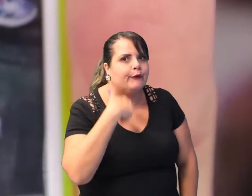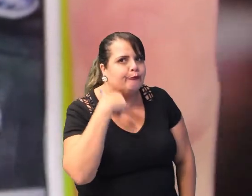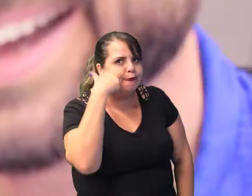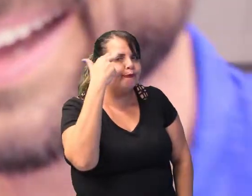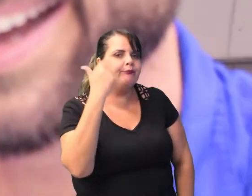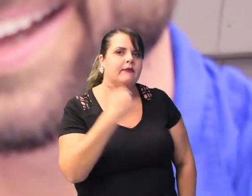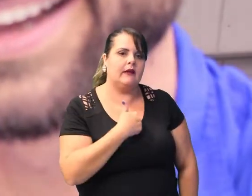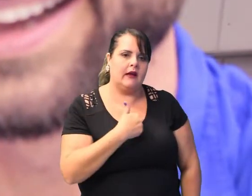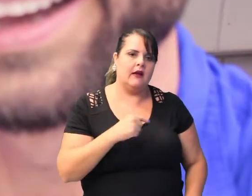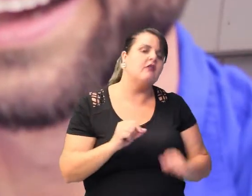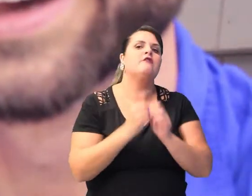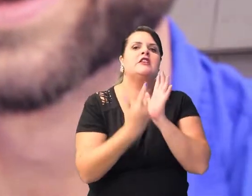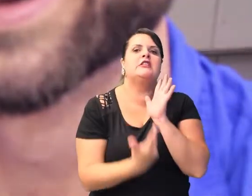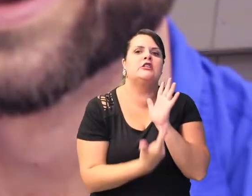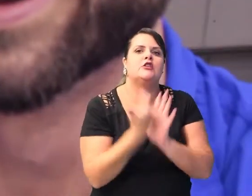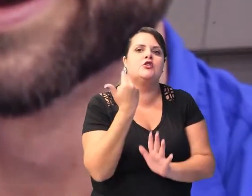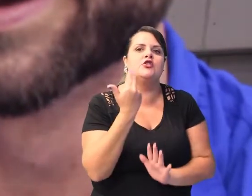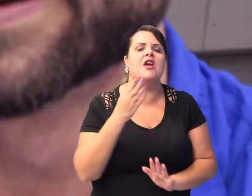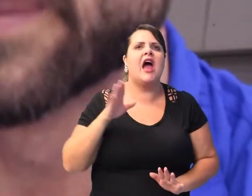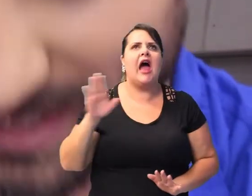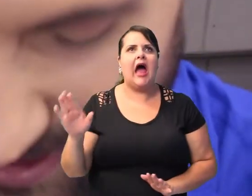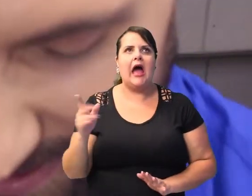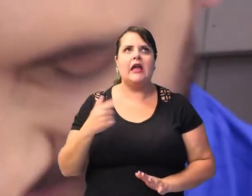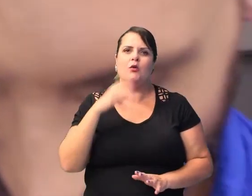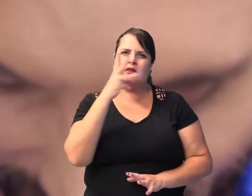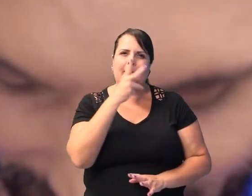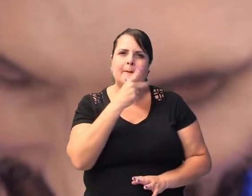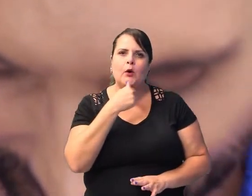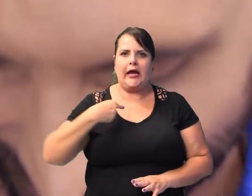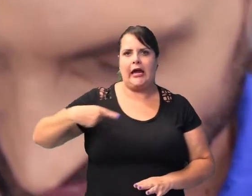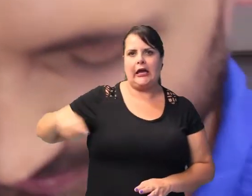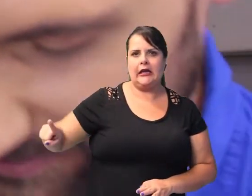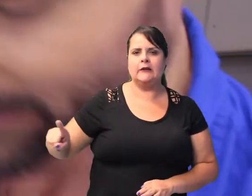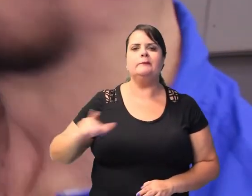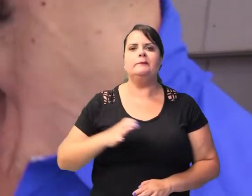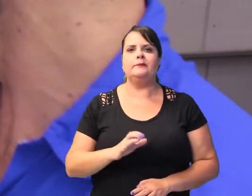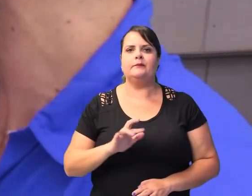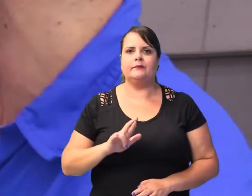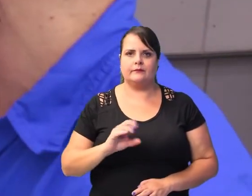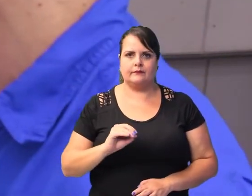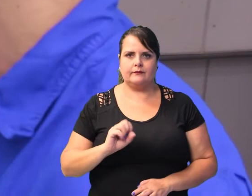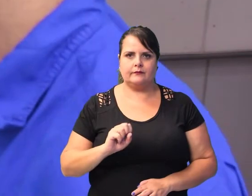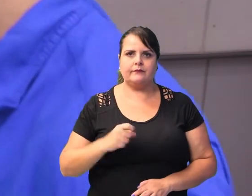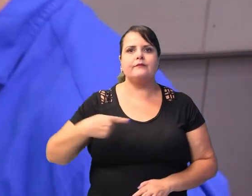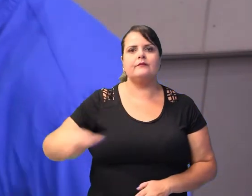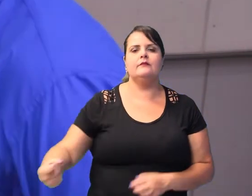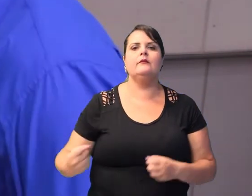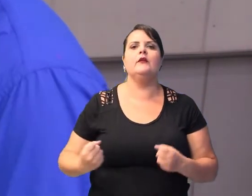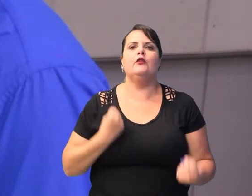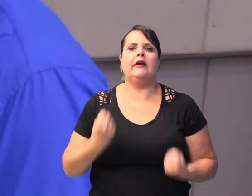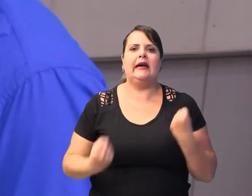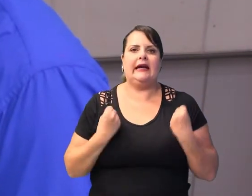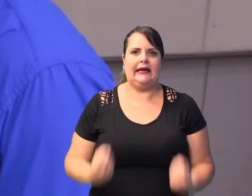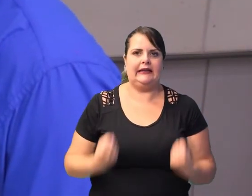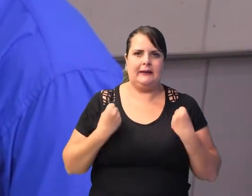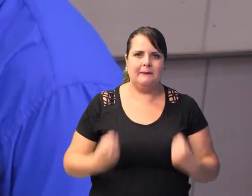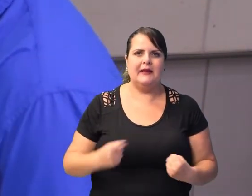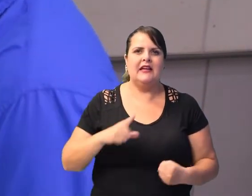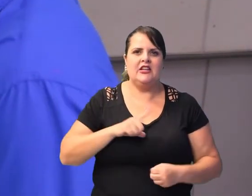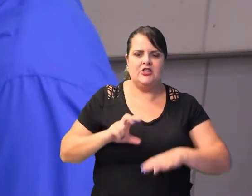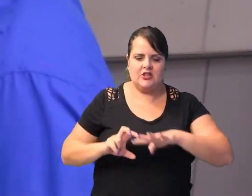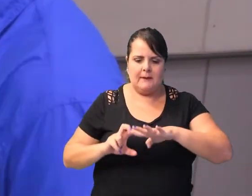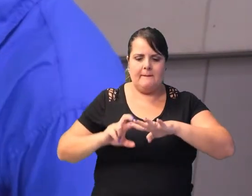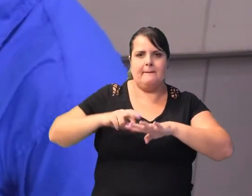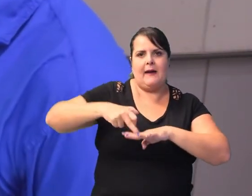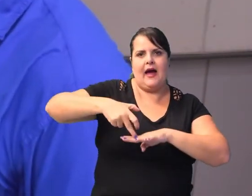uma vergonha eu fiz a uma cirurgia recentemente eu fiquei um tempo sem treinar e nem te aí fui à academia aí eu fui conhecemos aquele